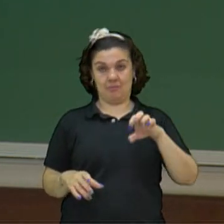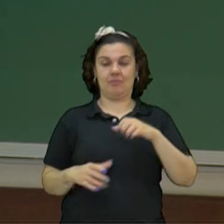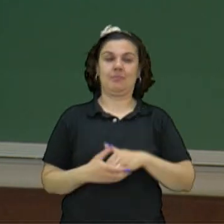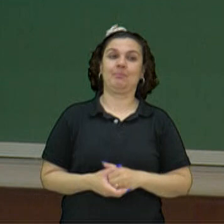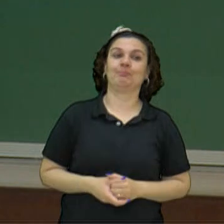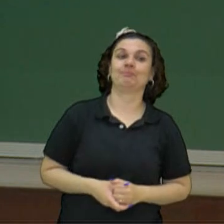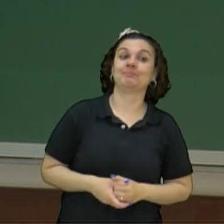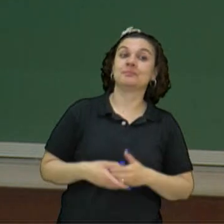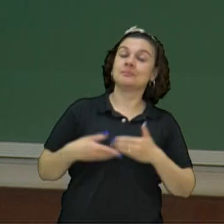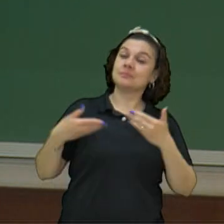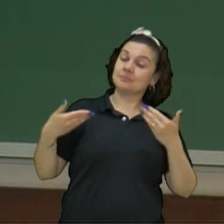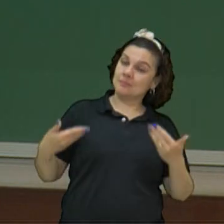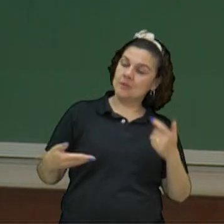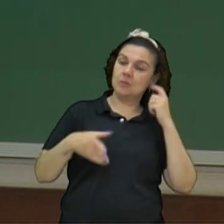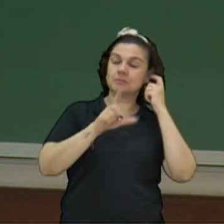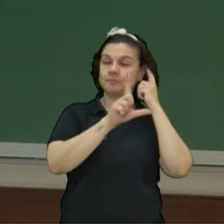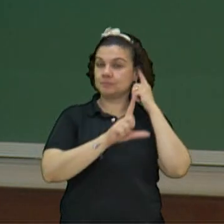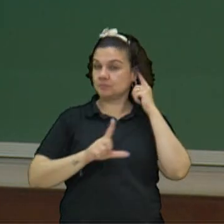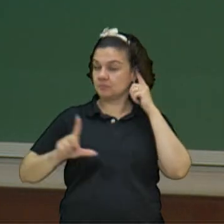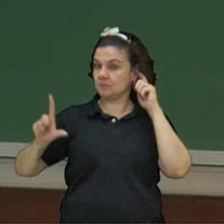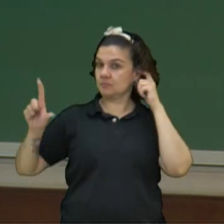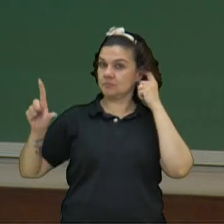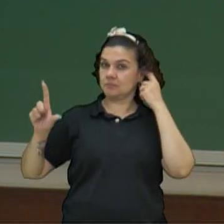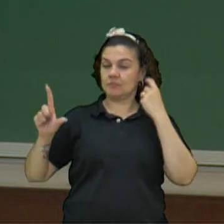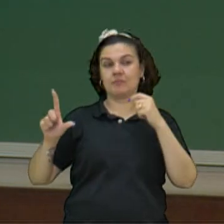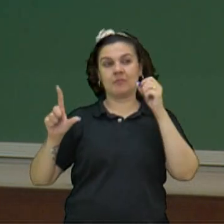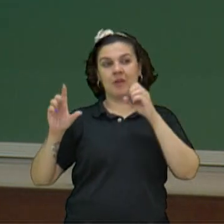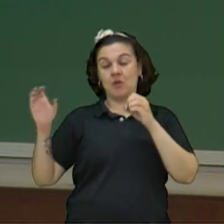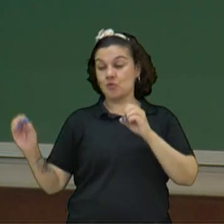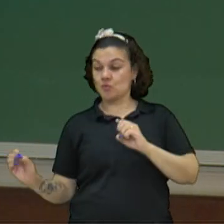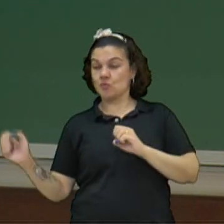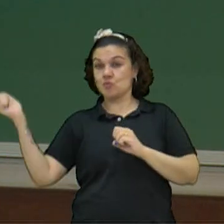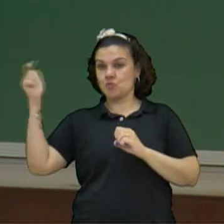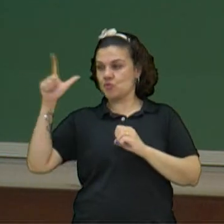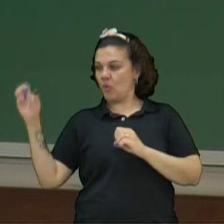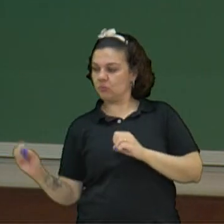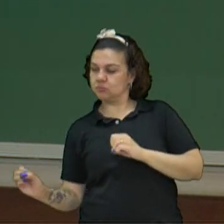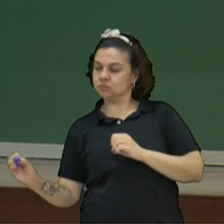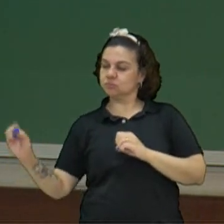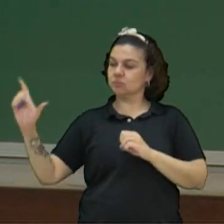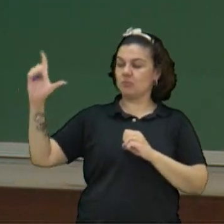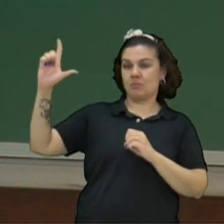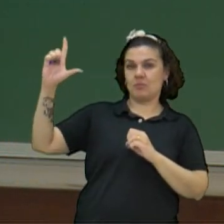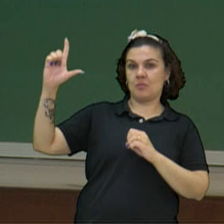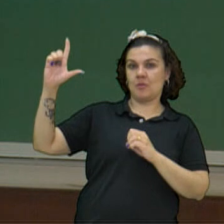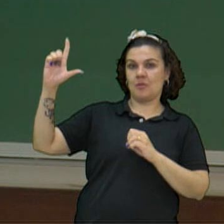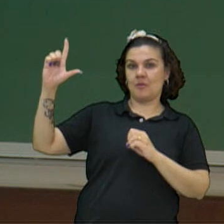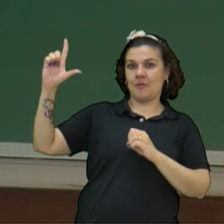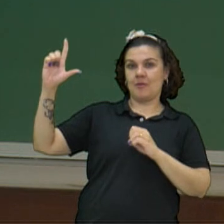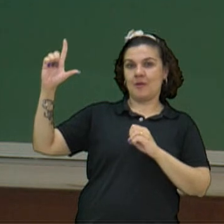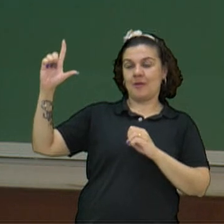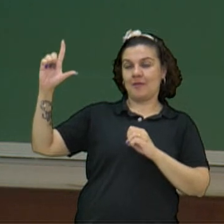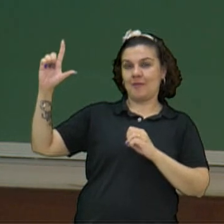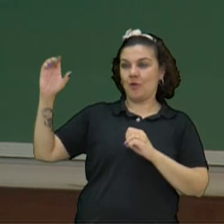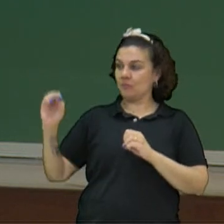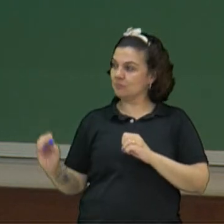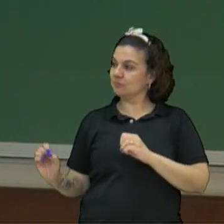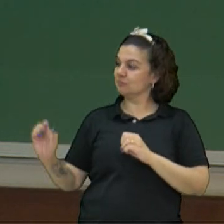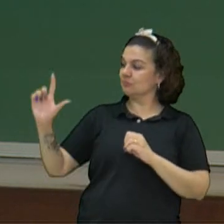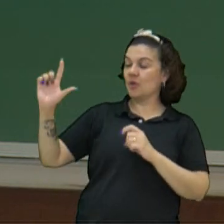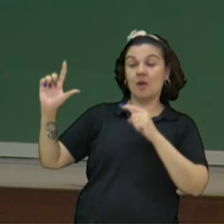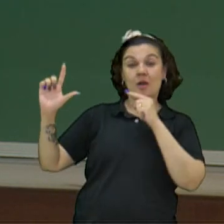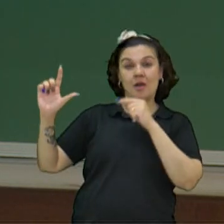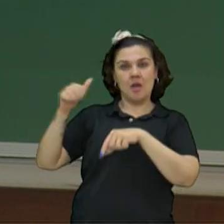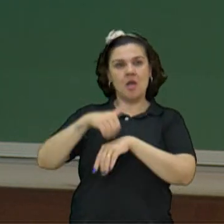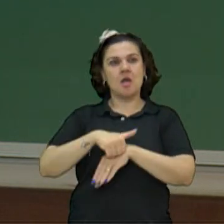Ocidente. Então, leste, de onde o Sol aparece. O Oriente, onde o Sol aparece. Neste caso,